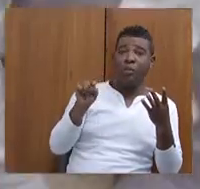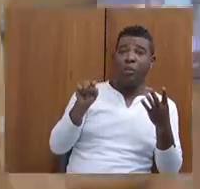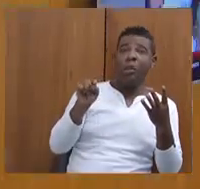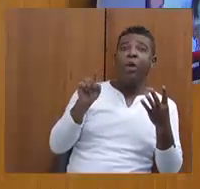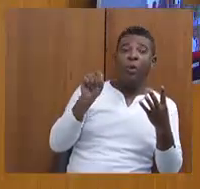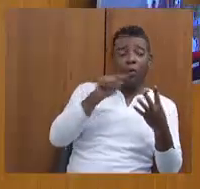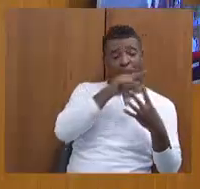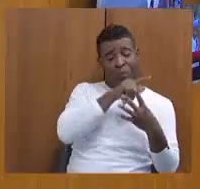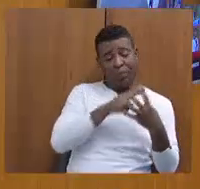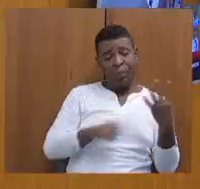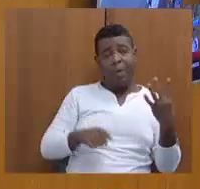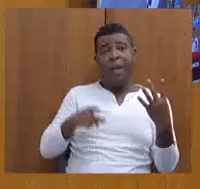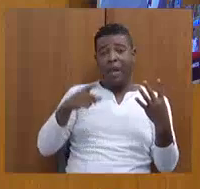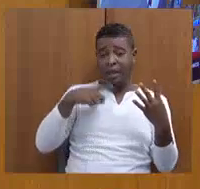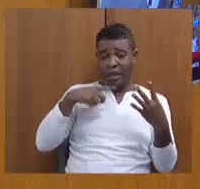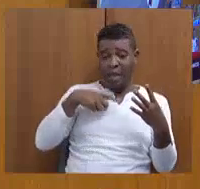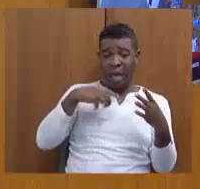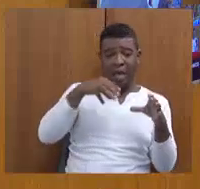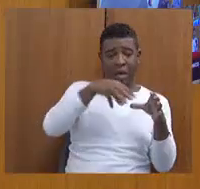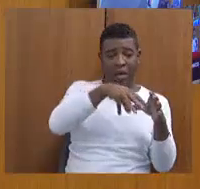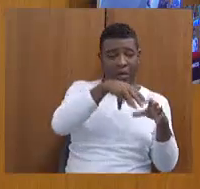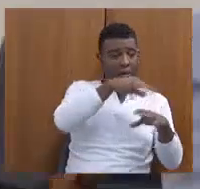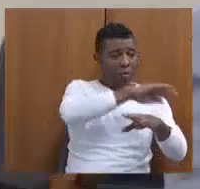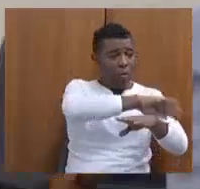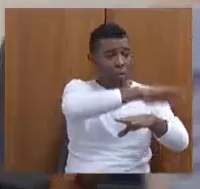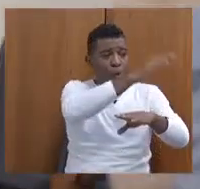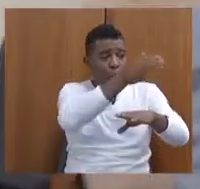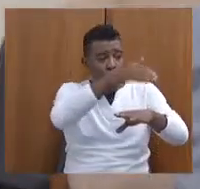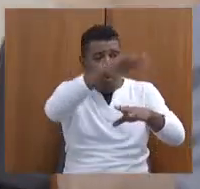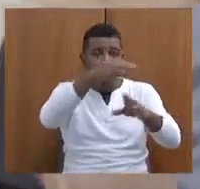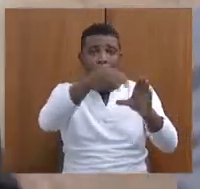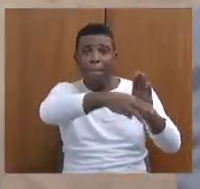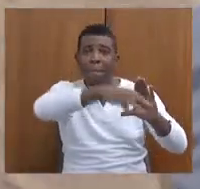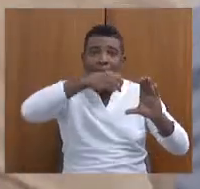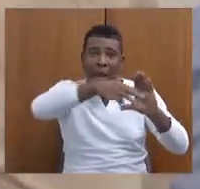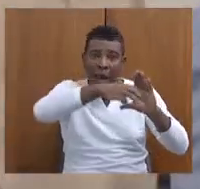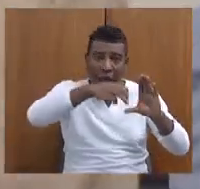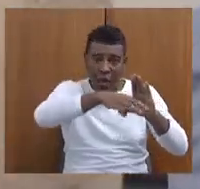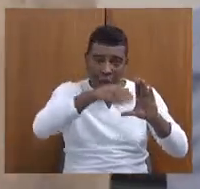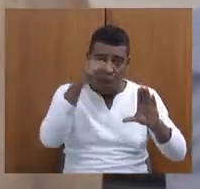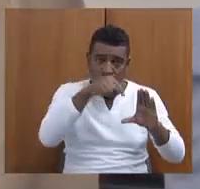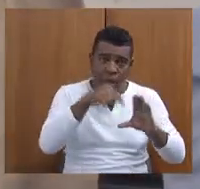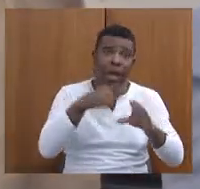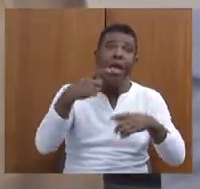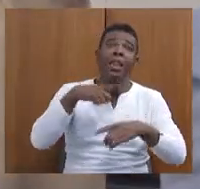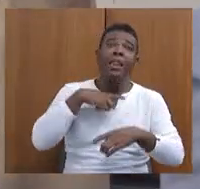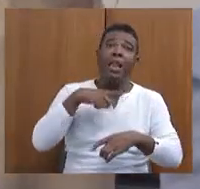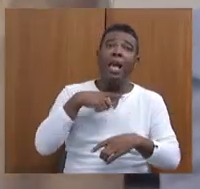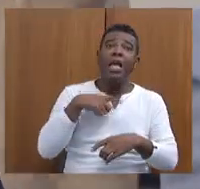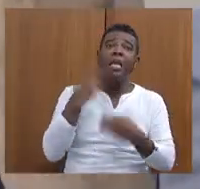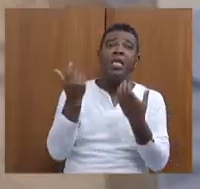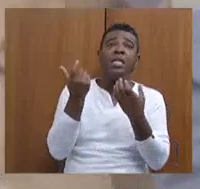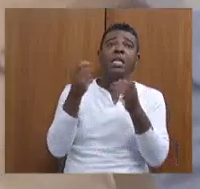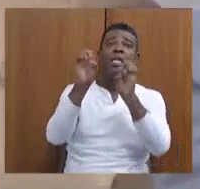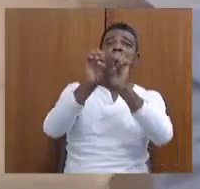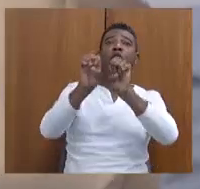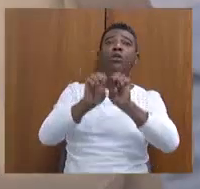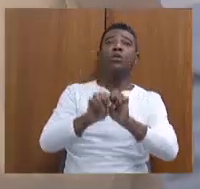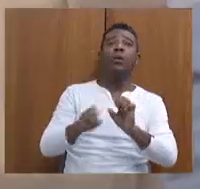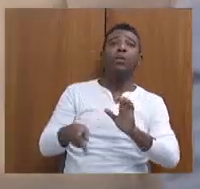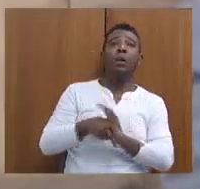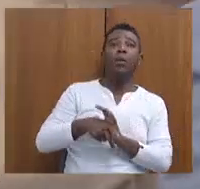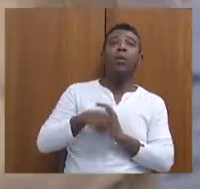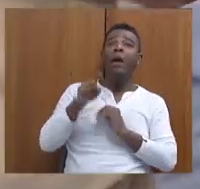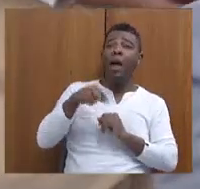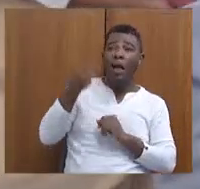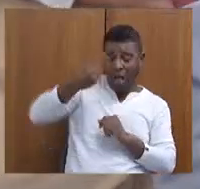têm dinheiro que tem condições de investir que tem condições de ter infraestrutura é isso que nós queremos